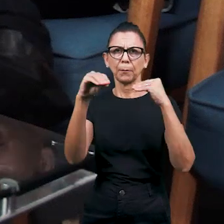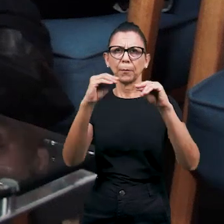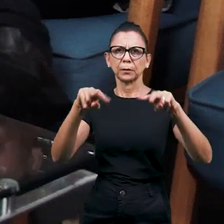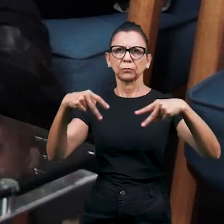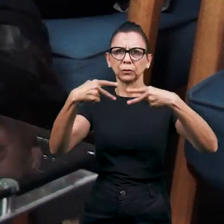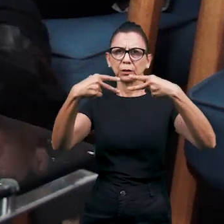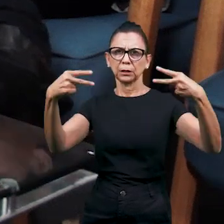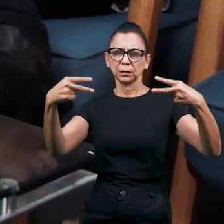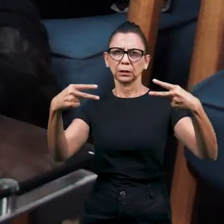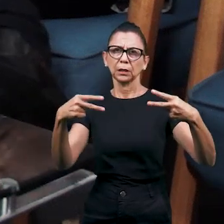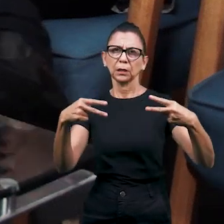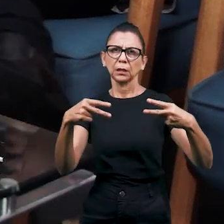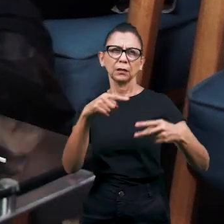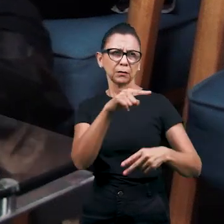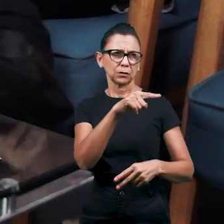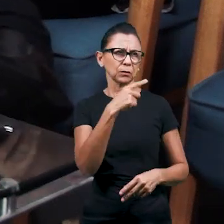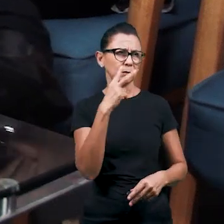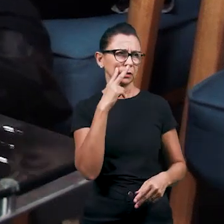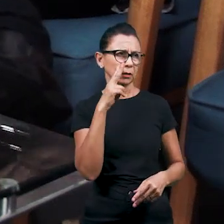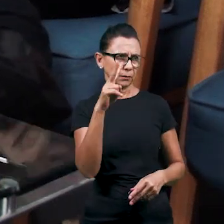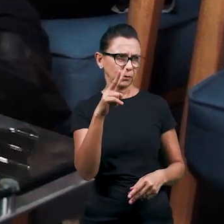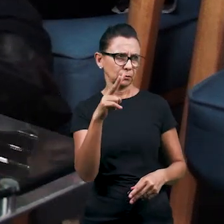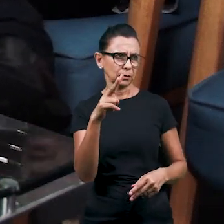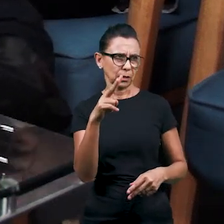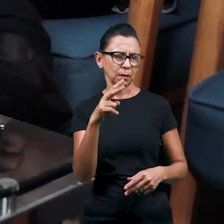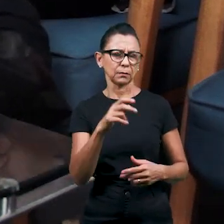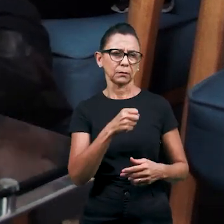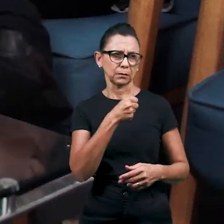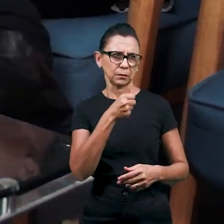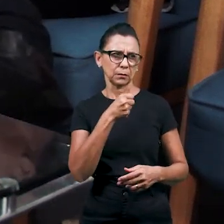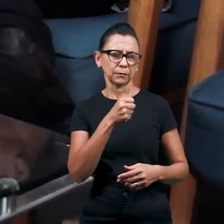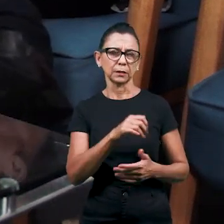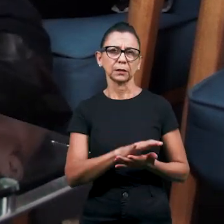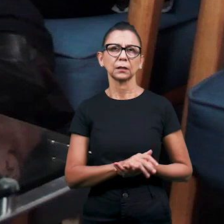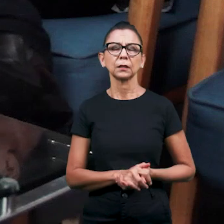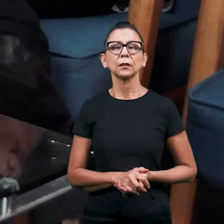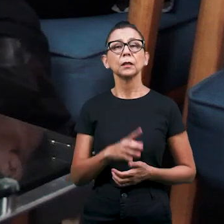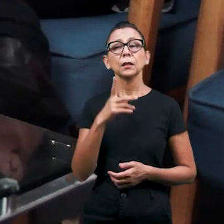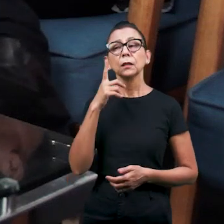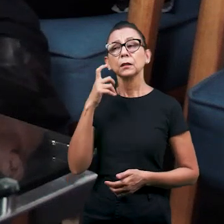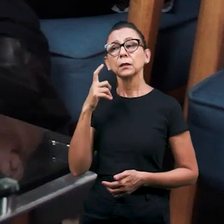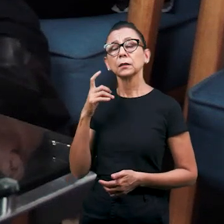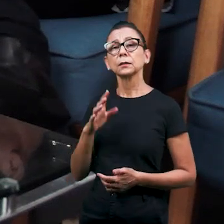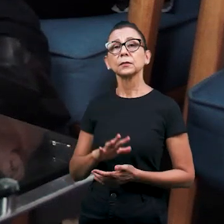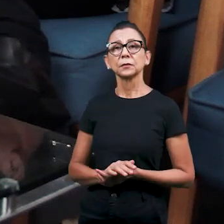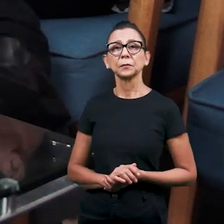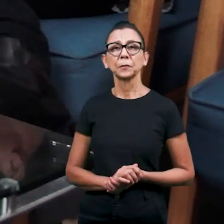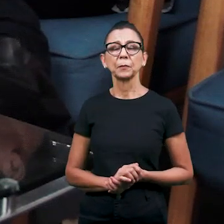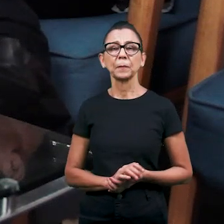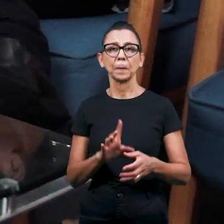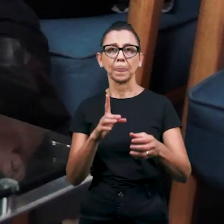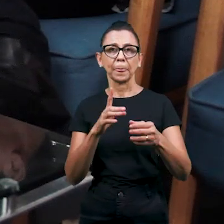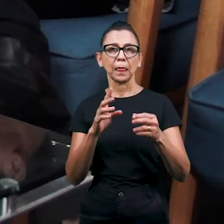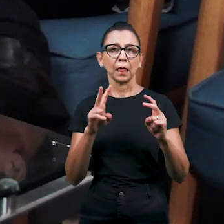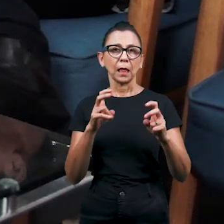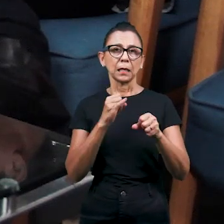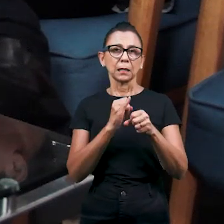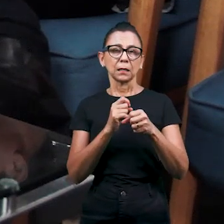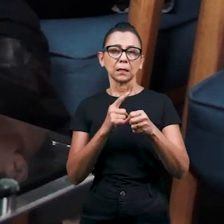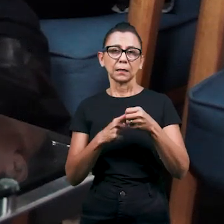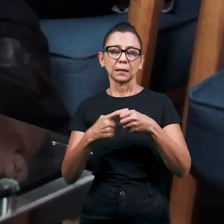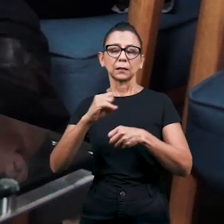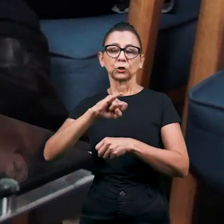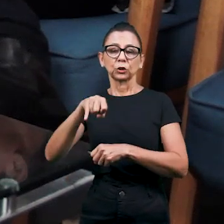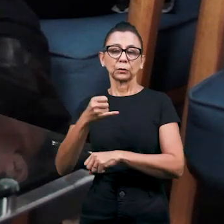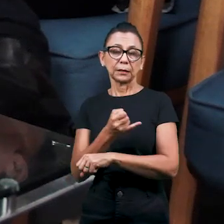reuniões, os jovens eles concorrem para lá e se encontram lá. Isso é muito importante. É muito importante. Nós temos dito o seguinte: